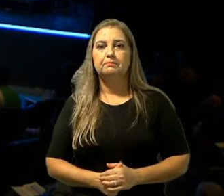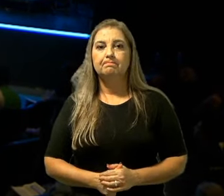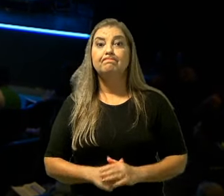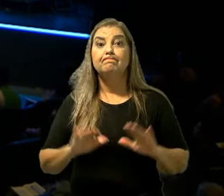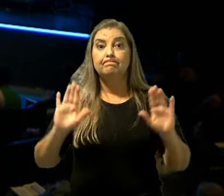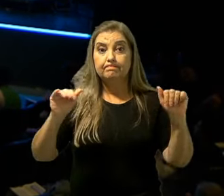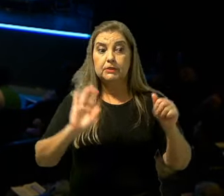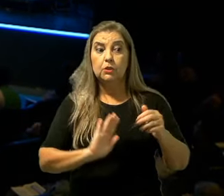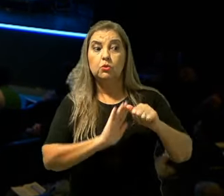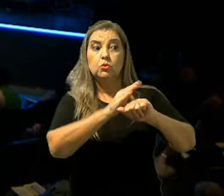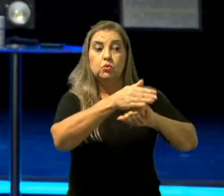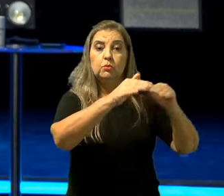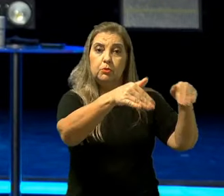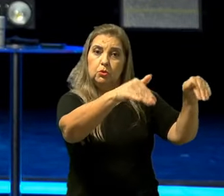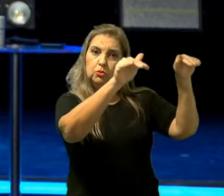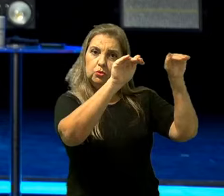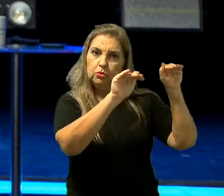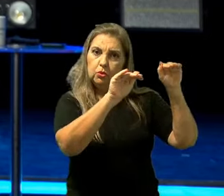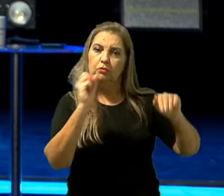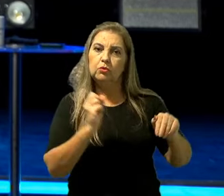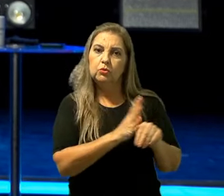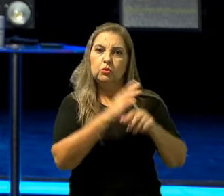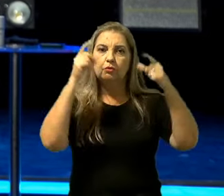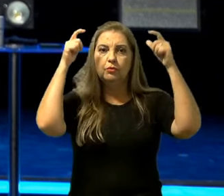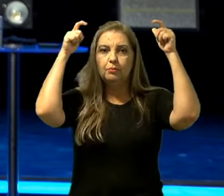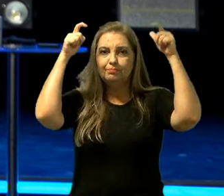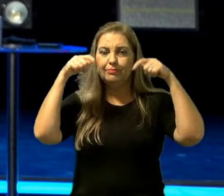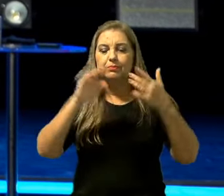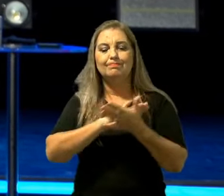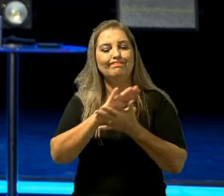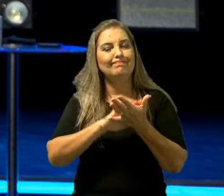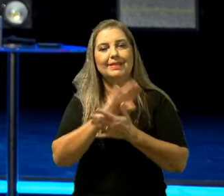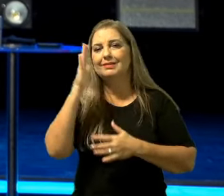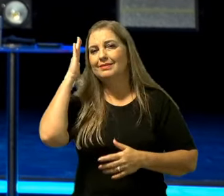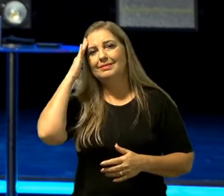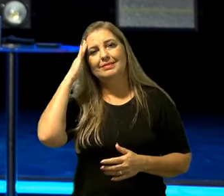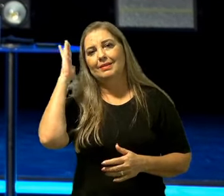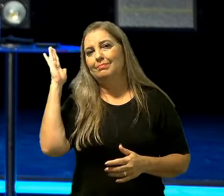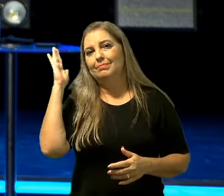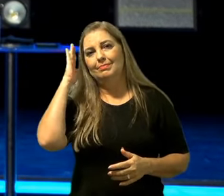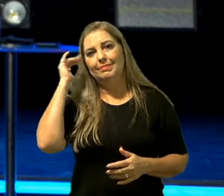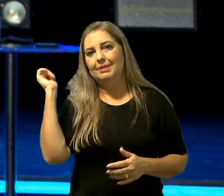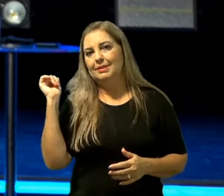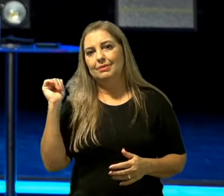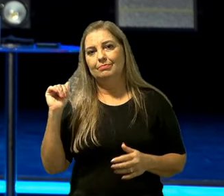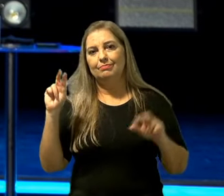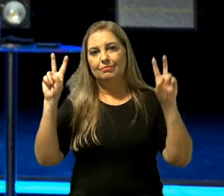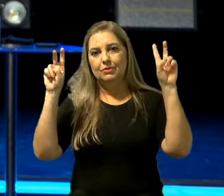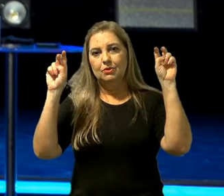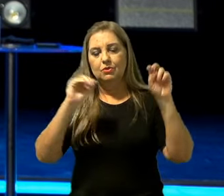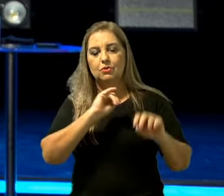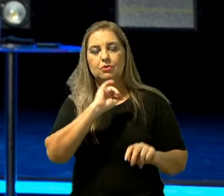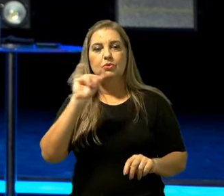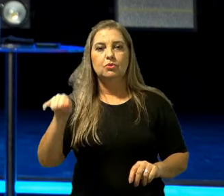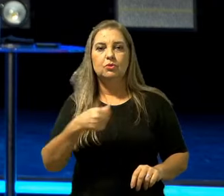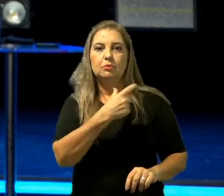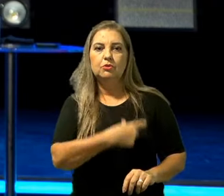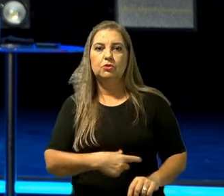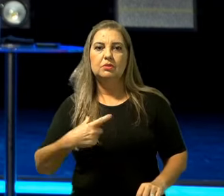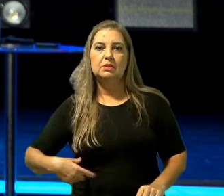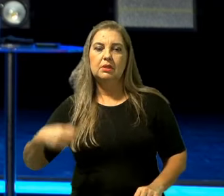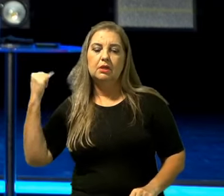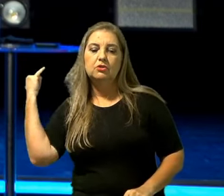Então subiu ao trono do Egito um novo rei, que nada sabia sobre José. E disse ele ao seu povo: